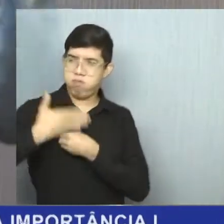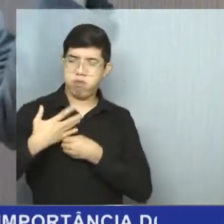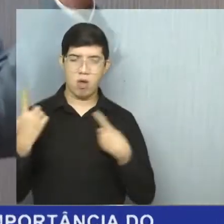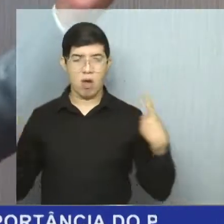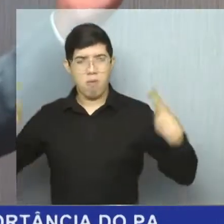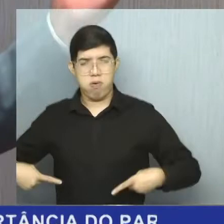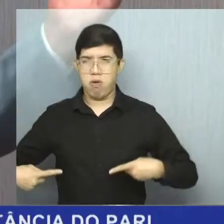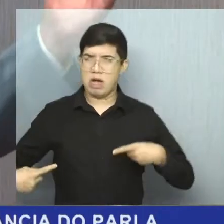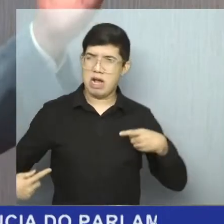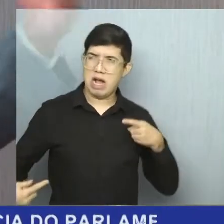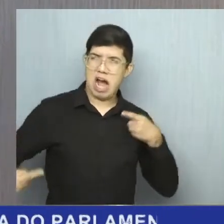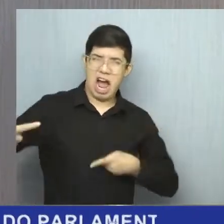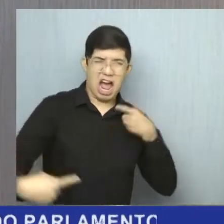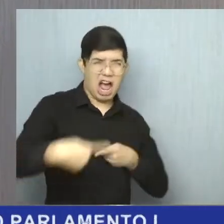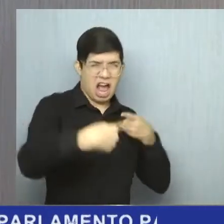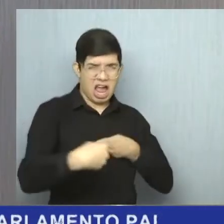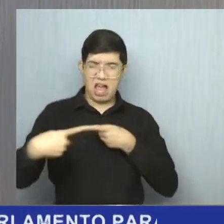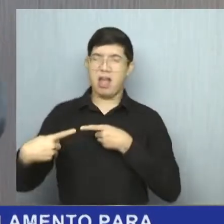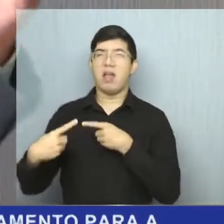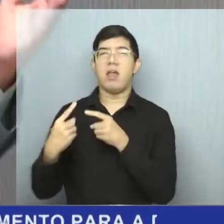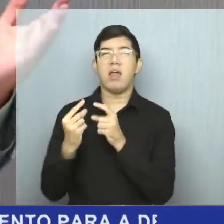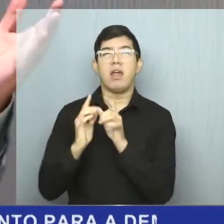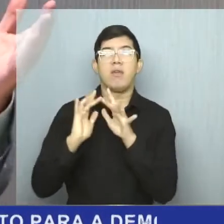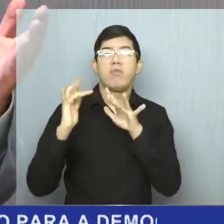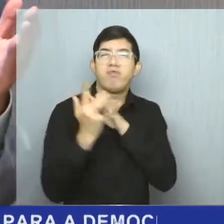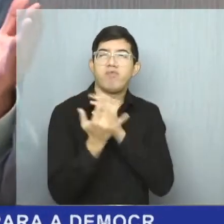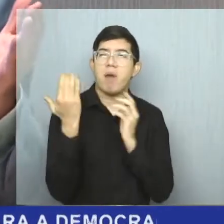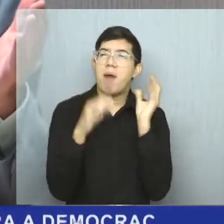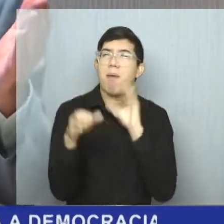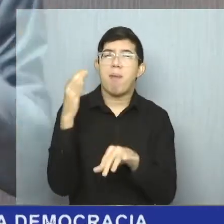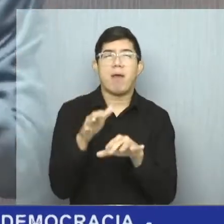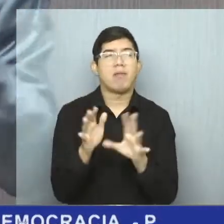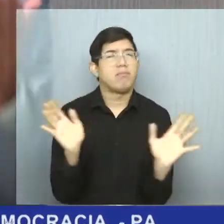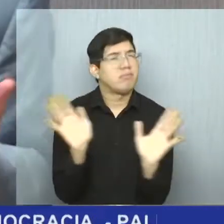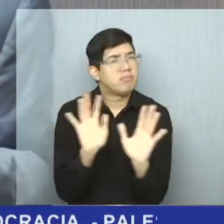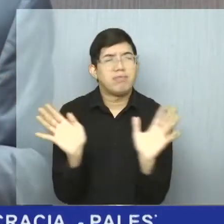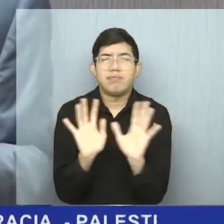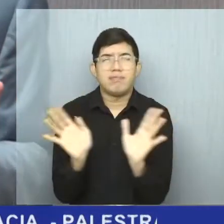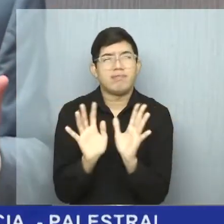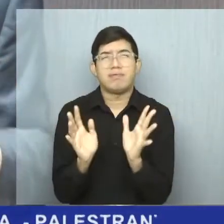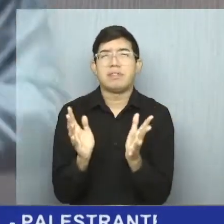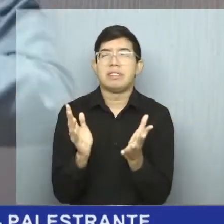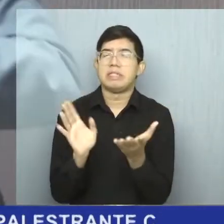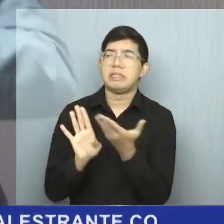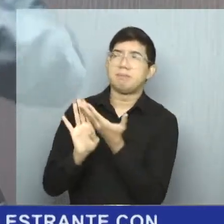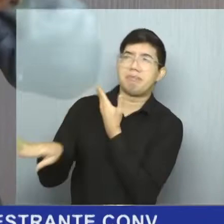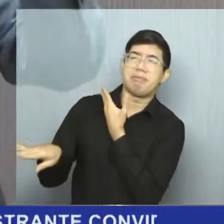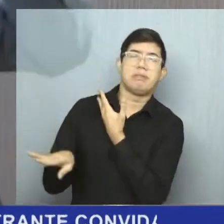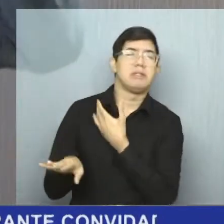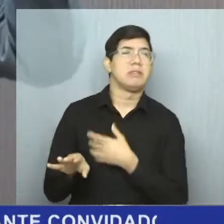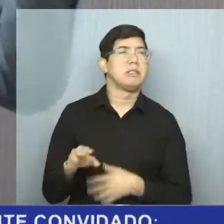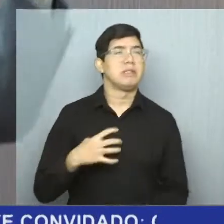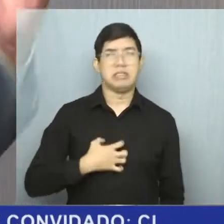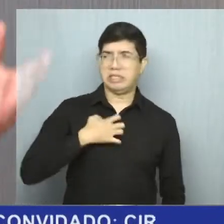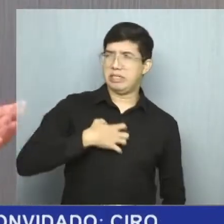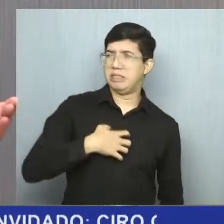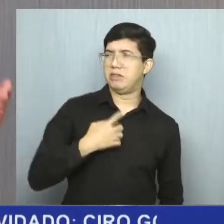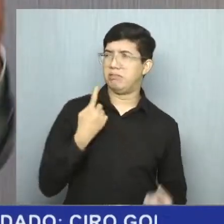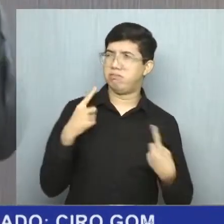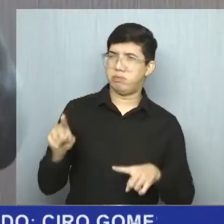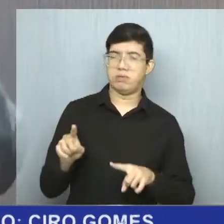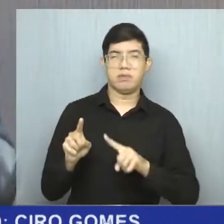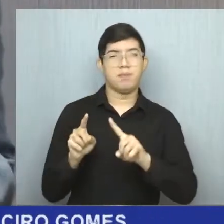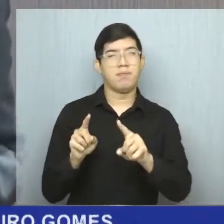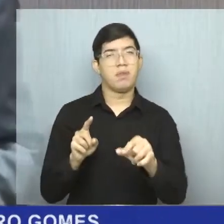isso com ódio na internet, desfazendo famílias, desfazendo amizades, numa coisa absolutamente